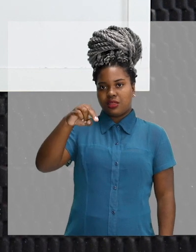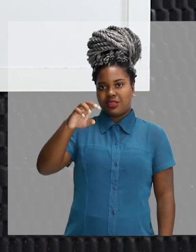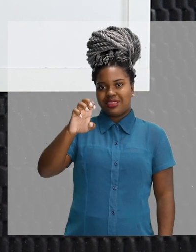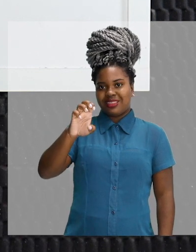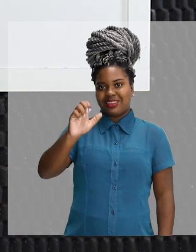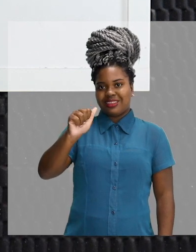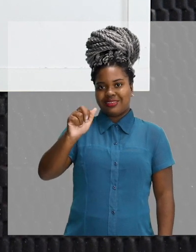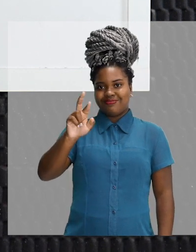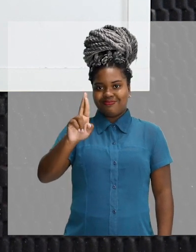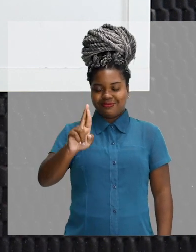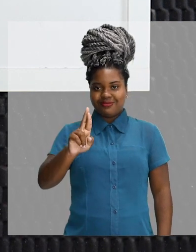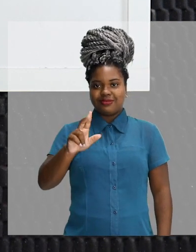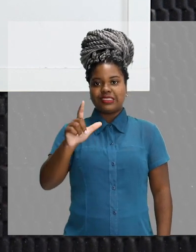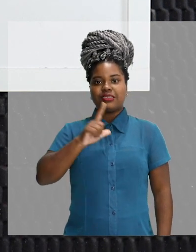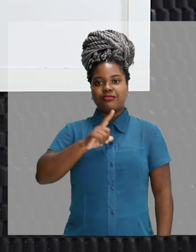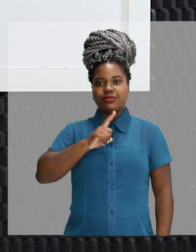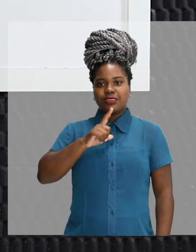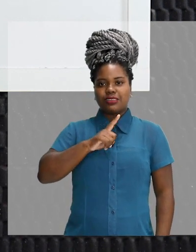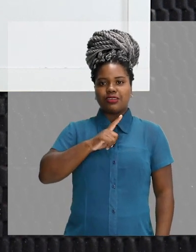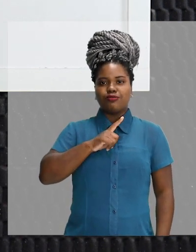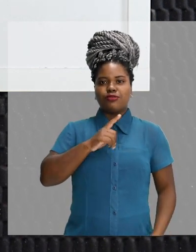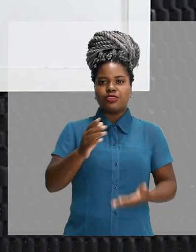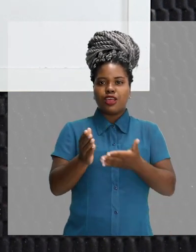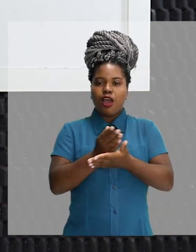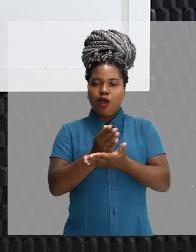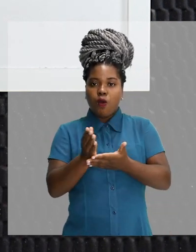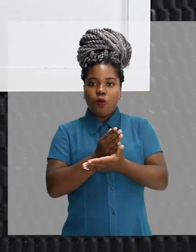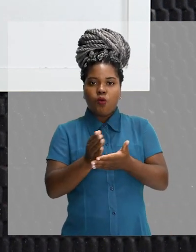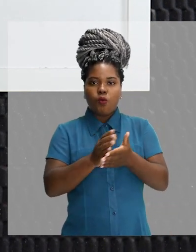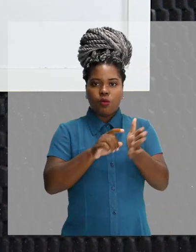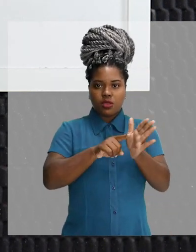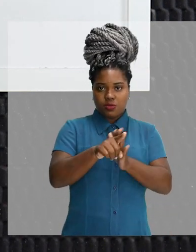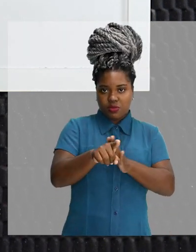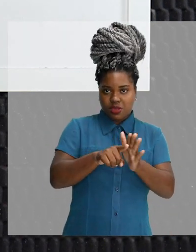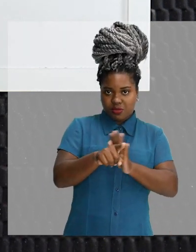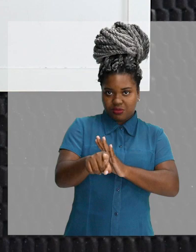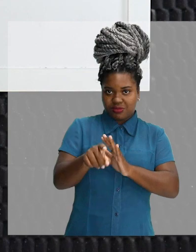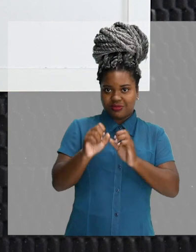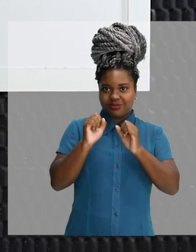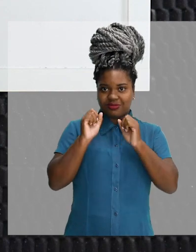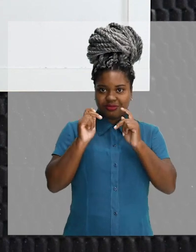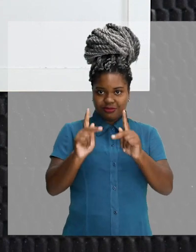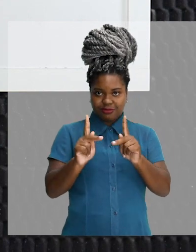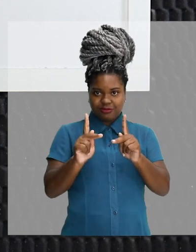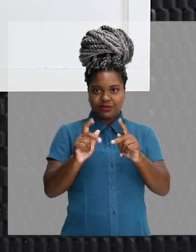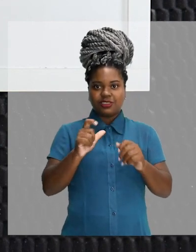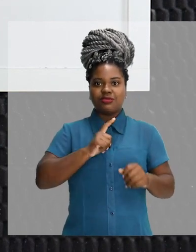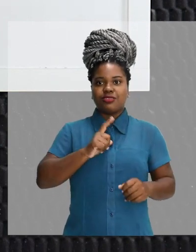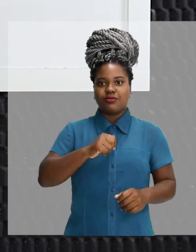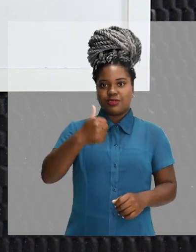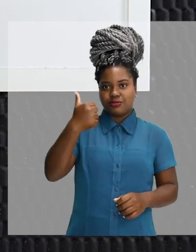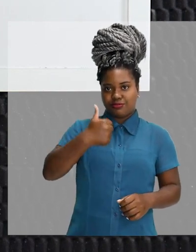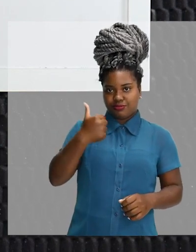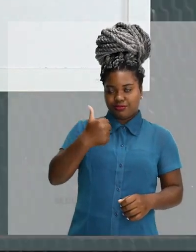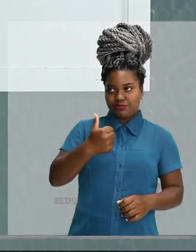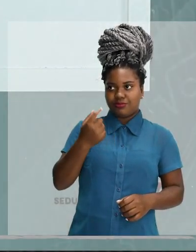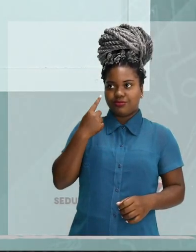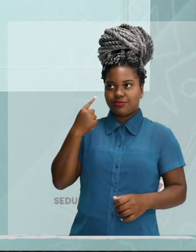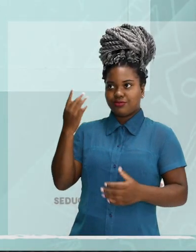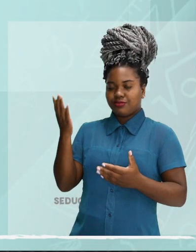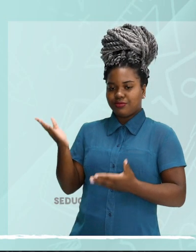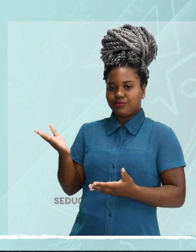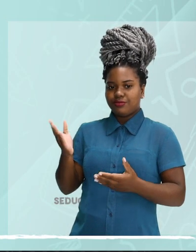resolução de exercícios. Ok? Então vamos para a primeira questão. Diz o seguinte.